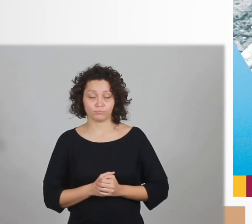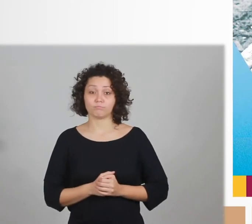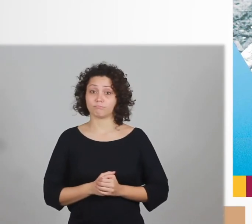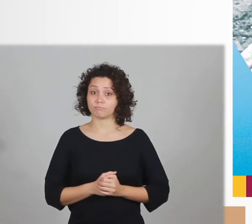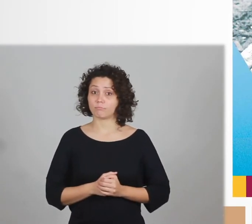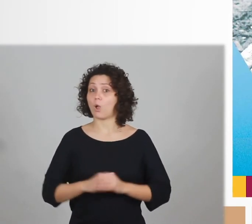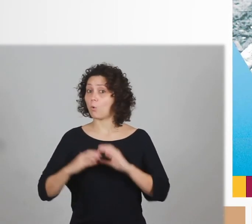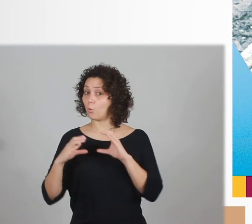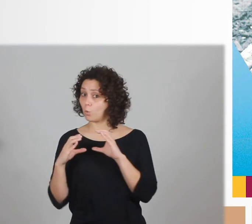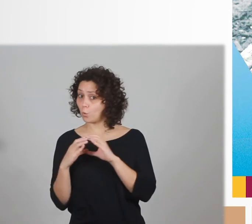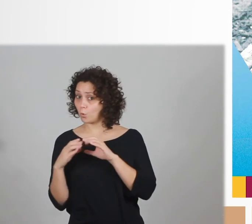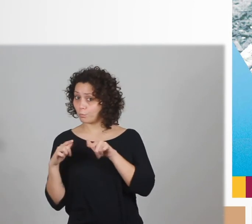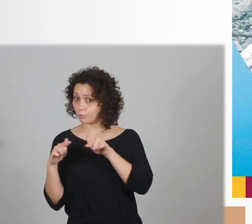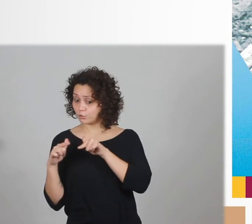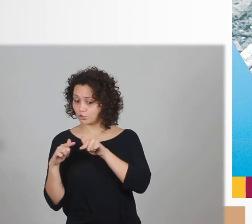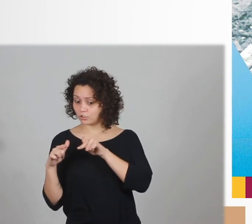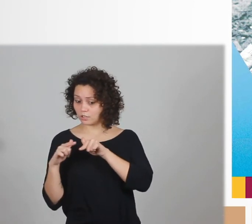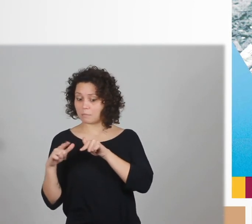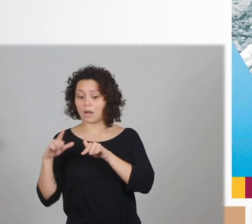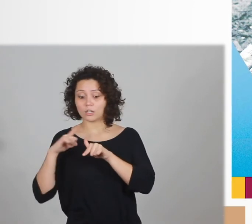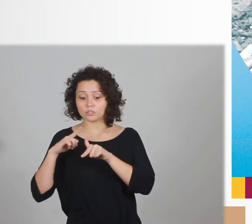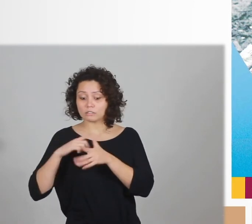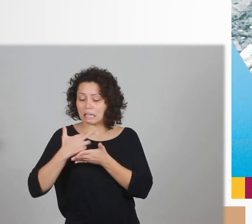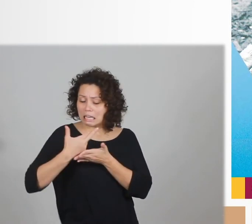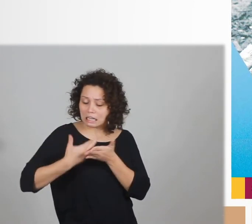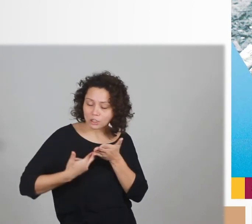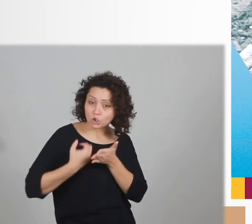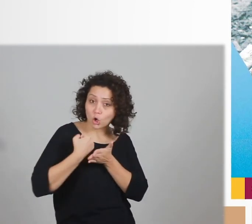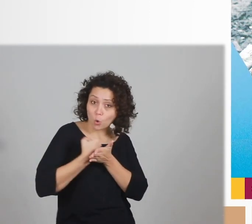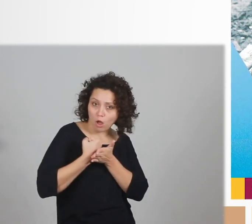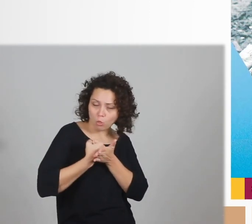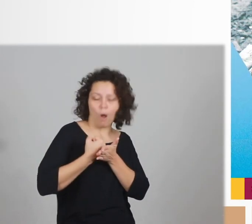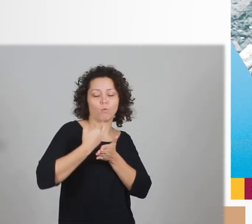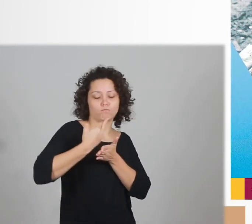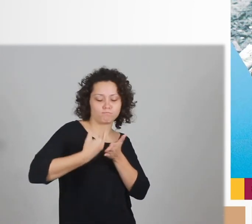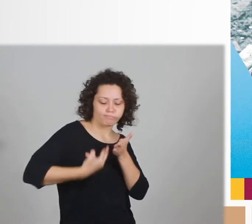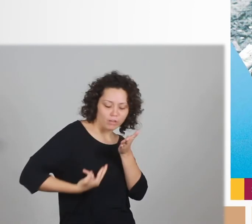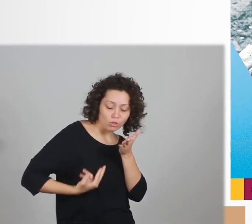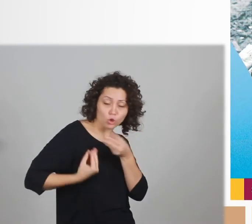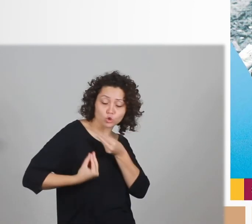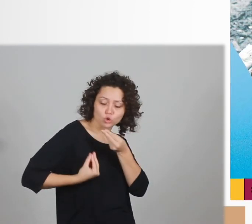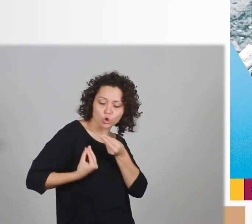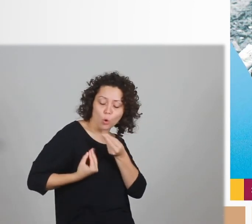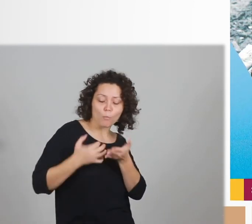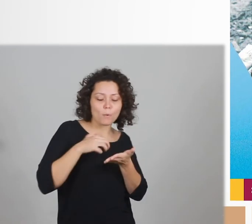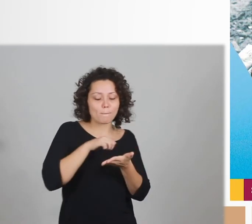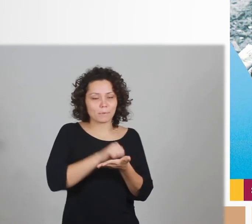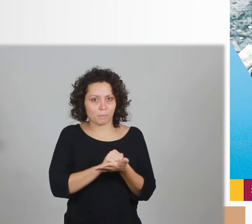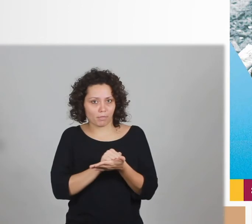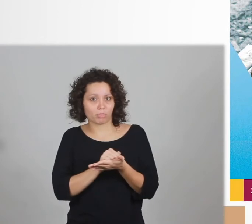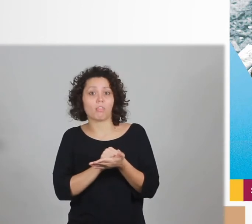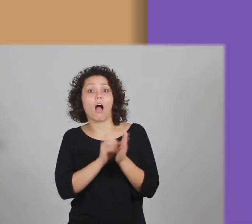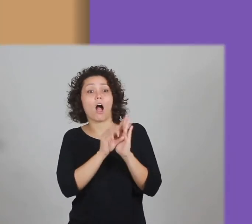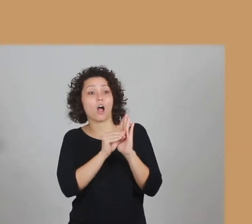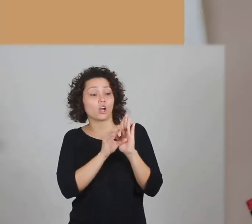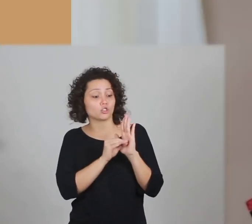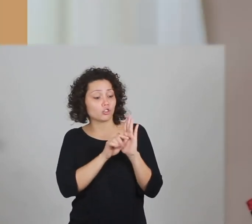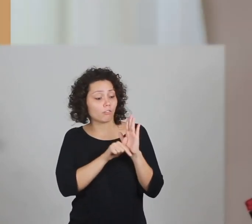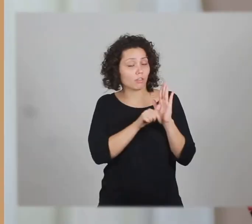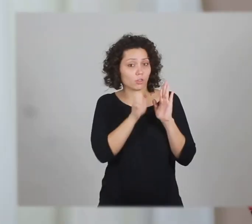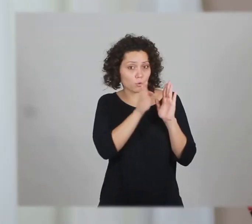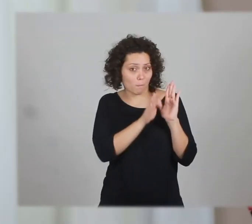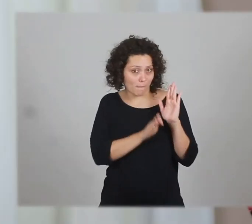da agenda no Brasil, com recomendações para alcance das metas. De acordo com o relatório Luz de 2018, o